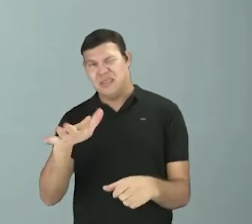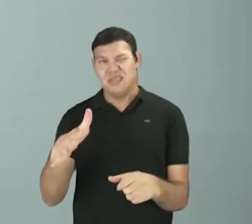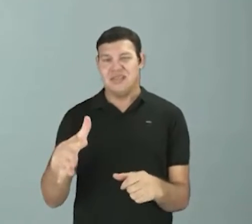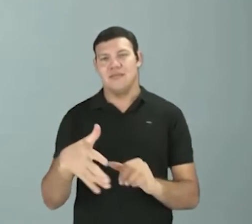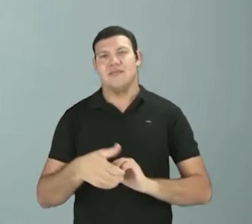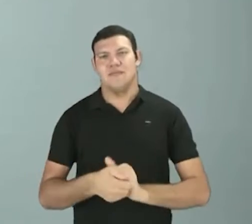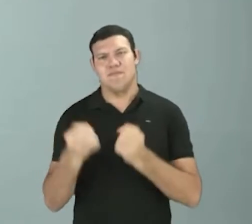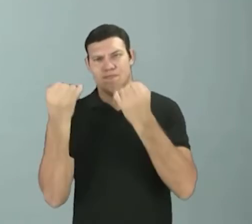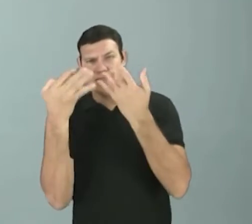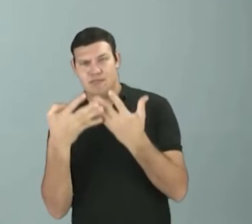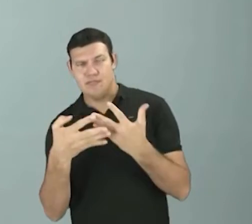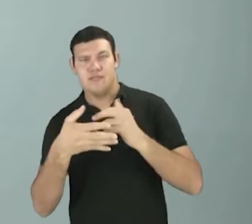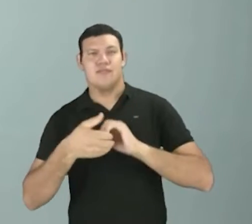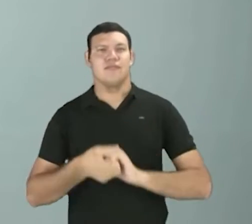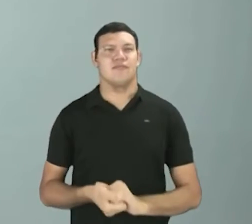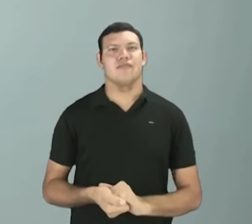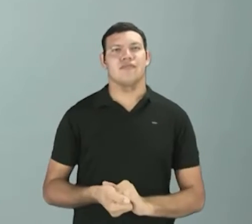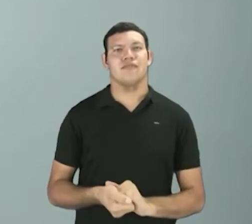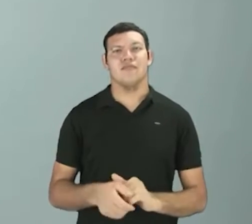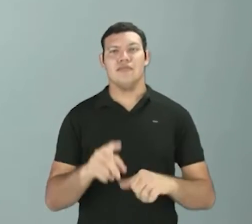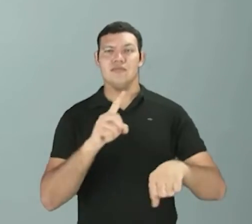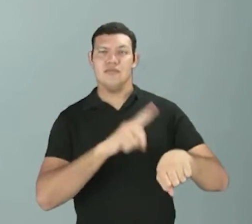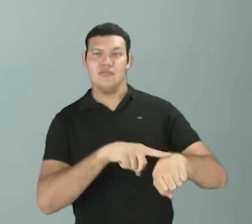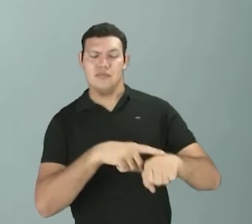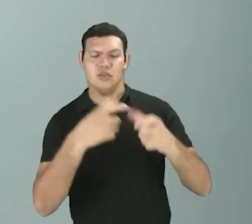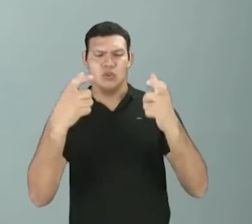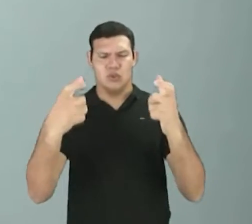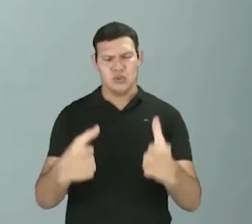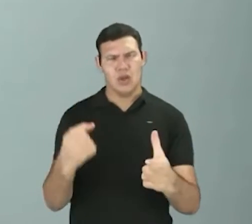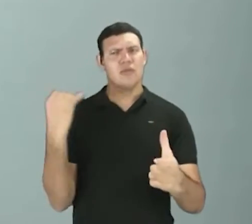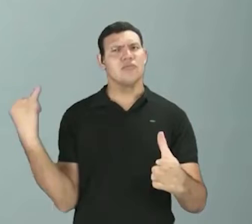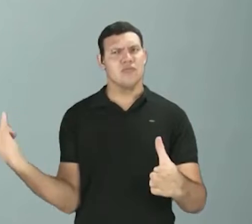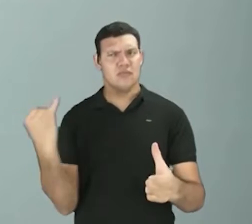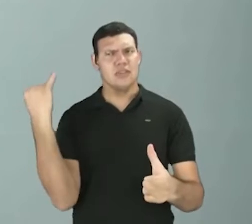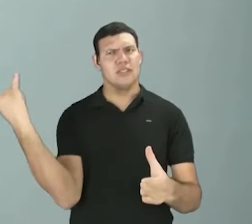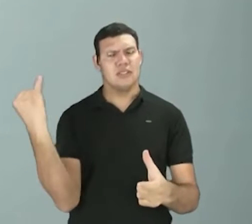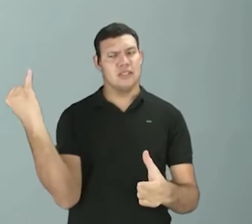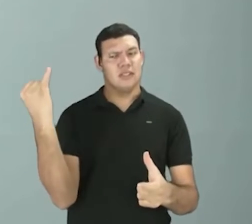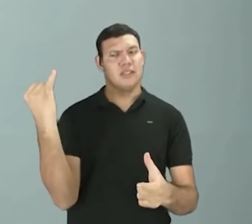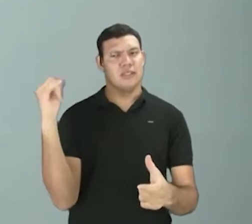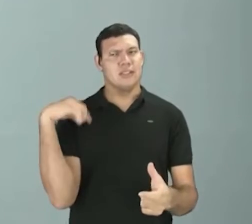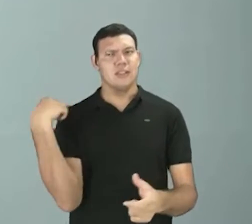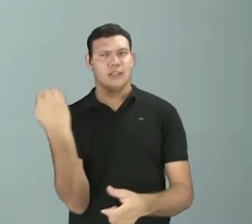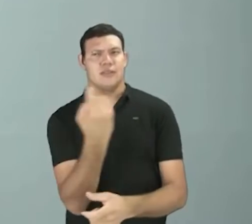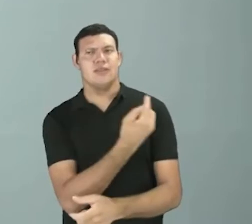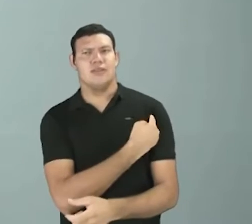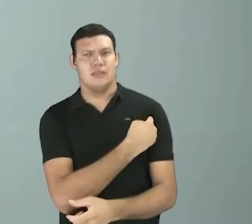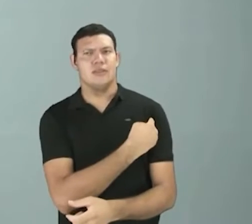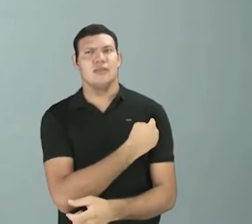aí. Então, o tempo e o espaço, eles são fundamentais para nós